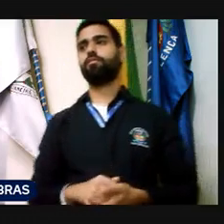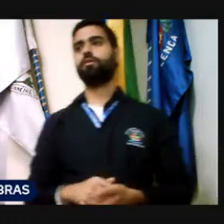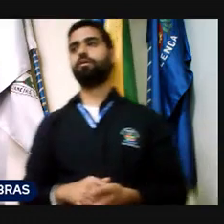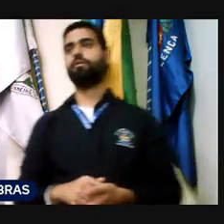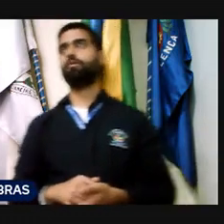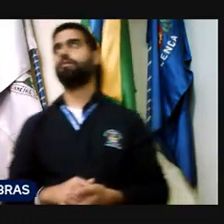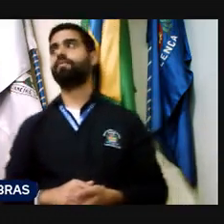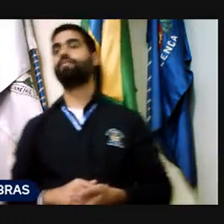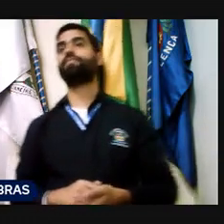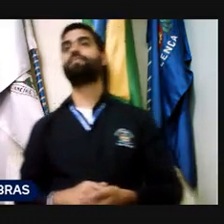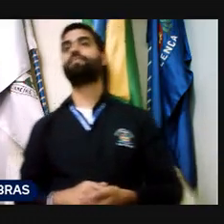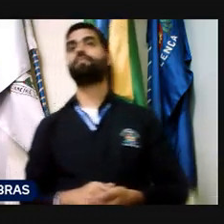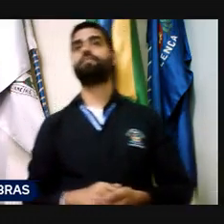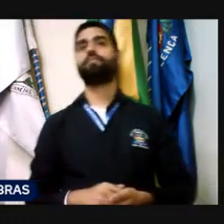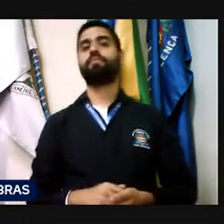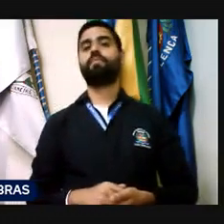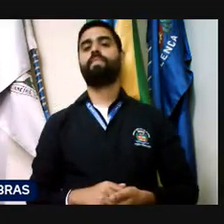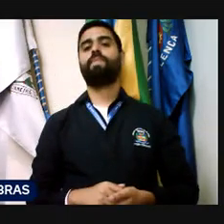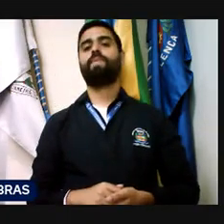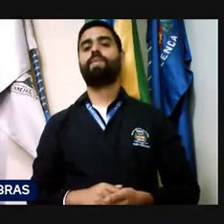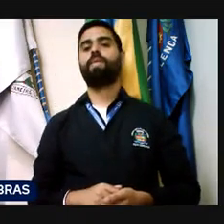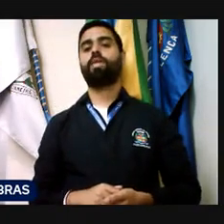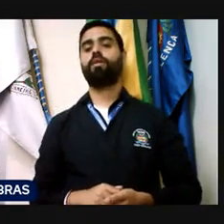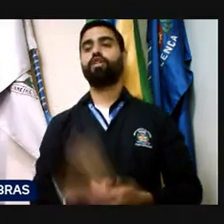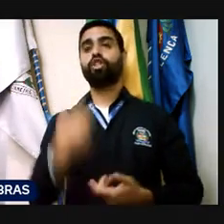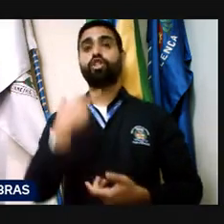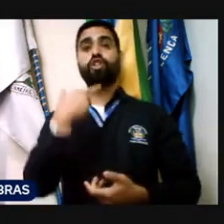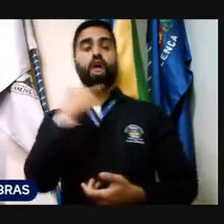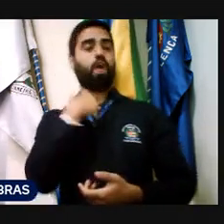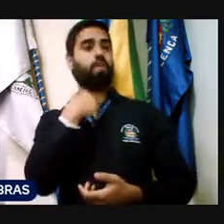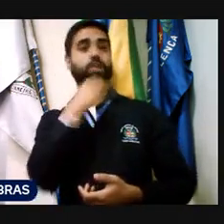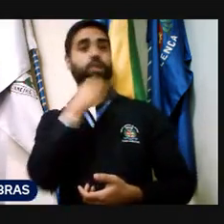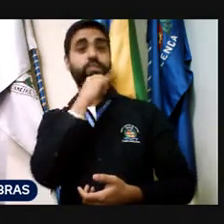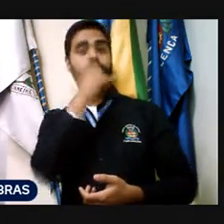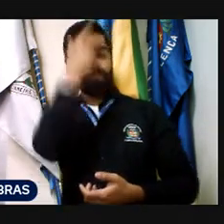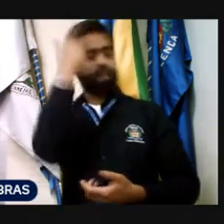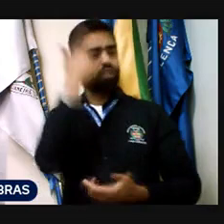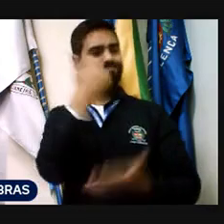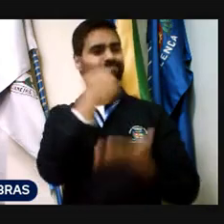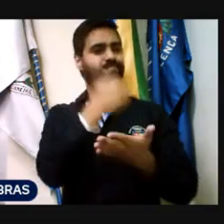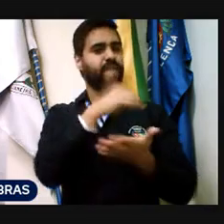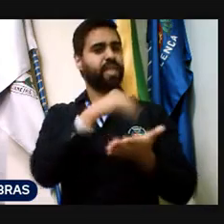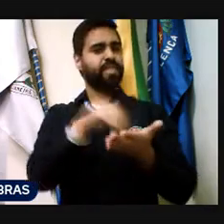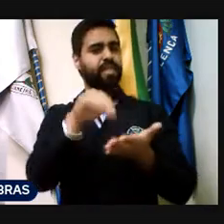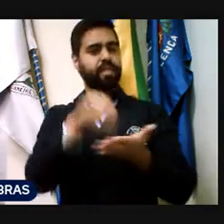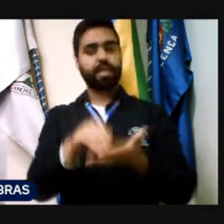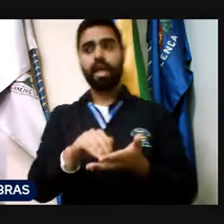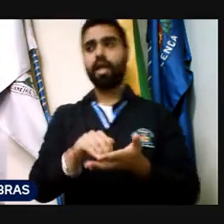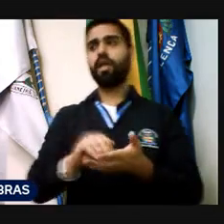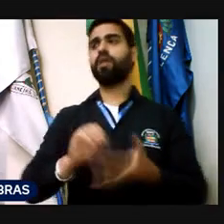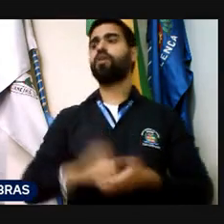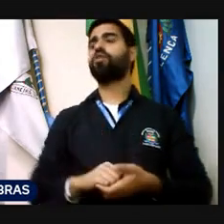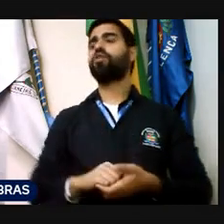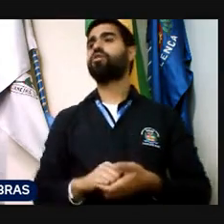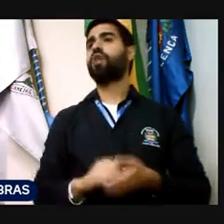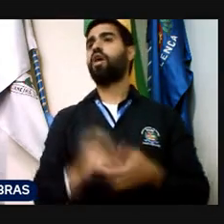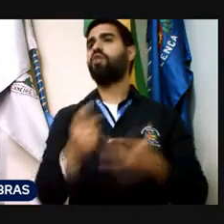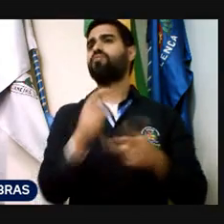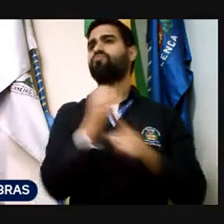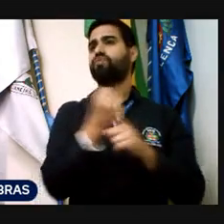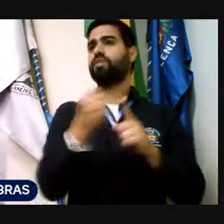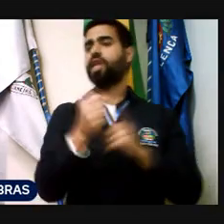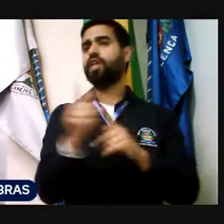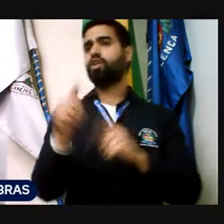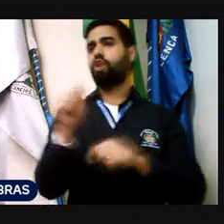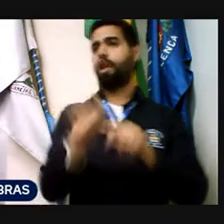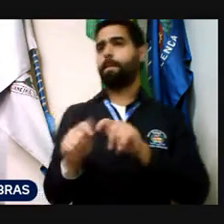83. Ficam vedados de ocupar cargos ou funções de secretários municipais, ordenadores de despesas, diretores de empresas municipais, sociedades de economia